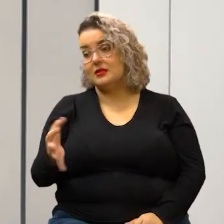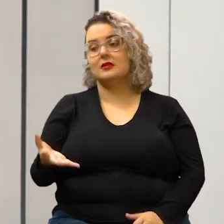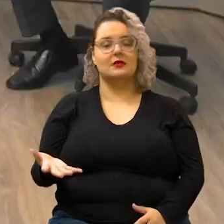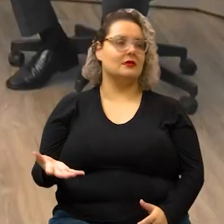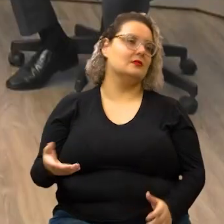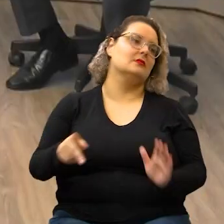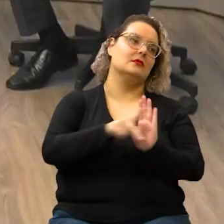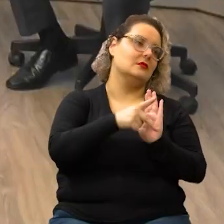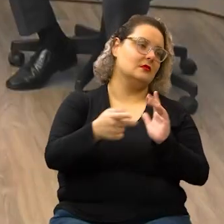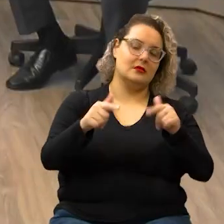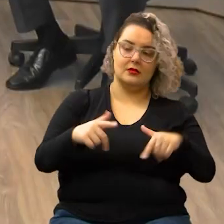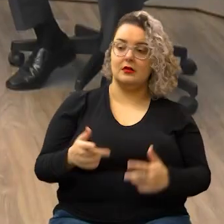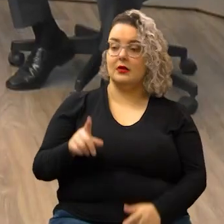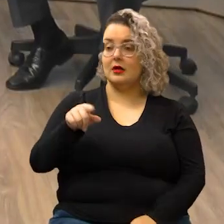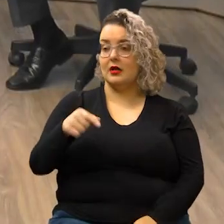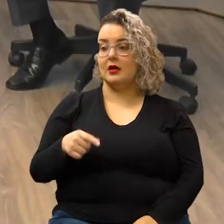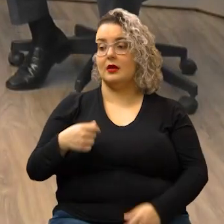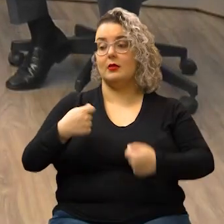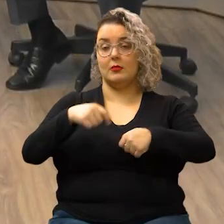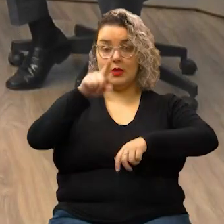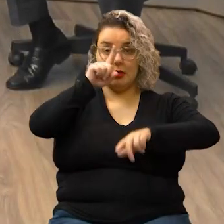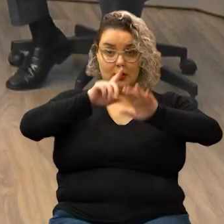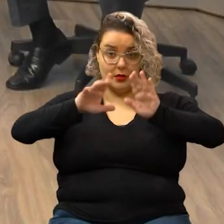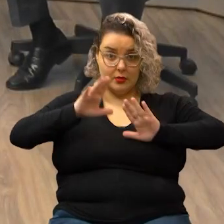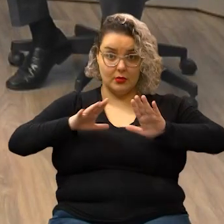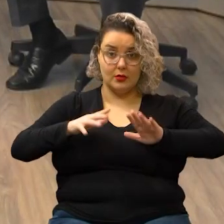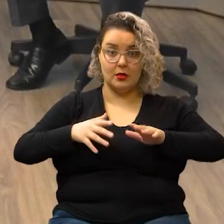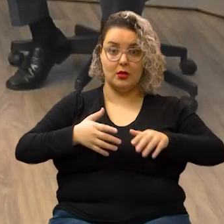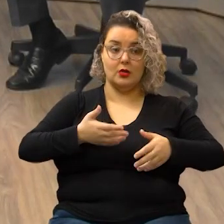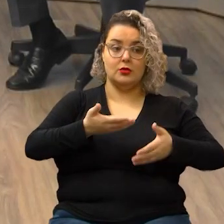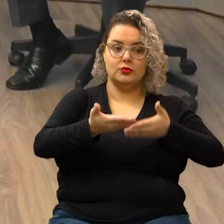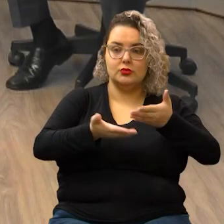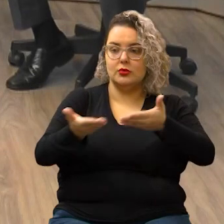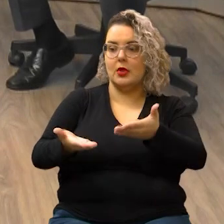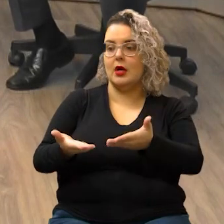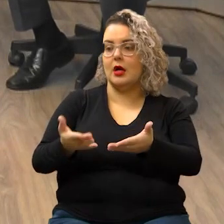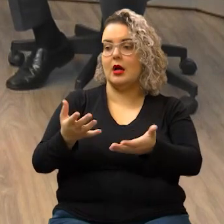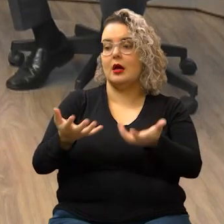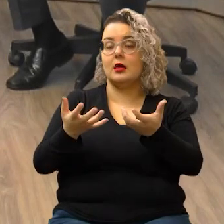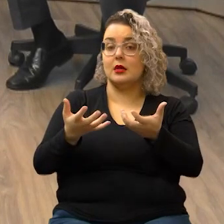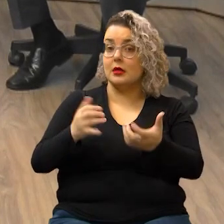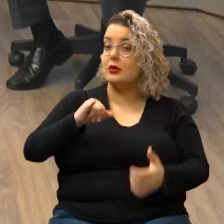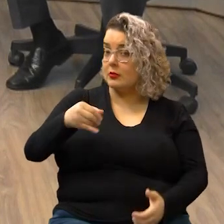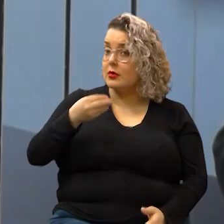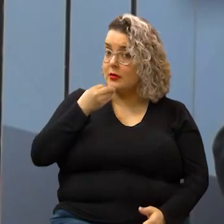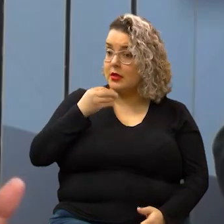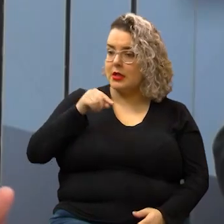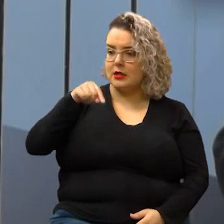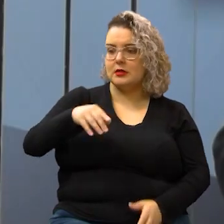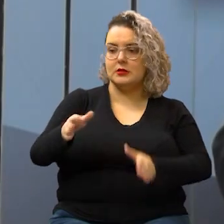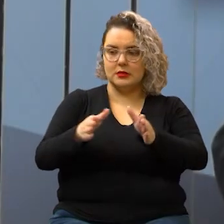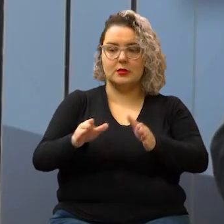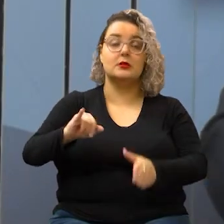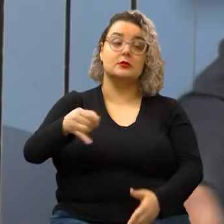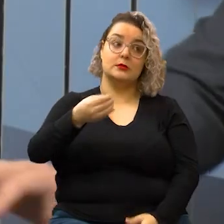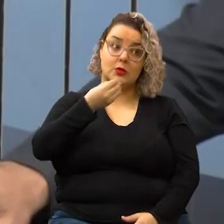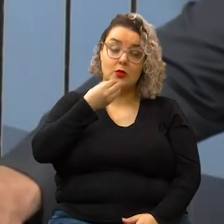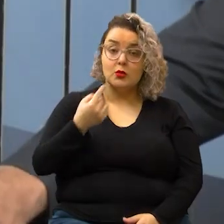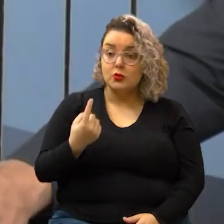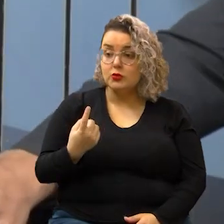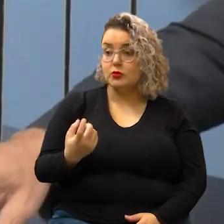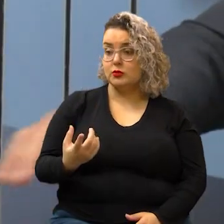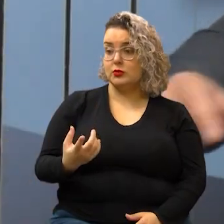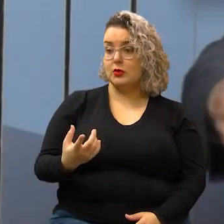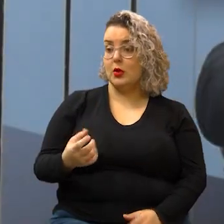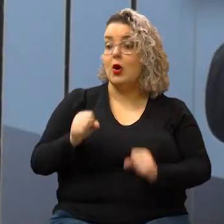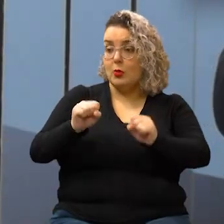a esse lugar, É né? preciso ter muito cuidado na abordagem, de fato. Agora eu queria aproveitar essa oportunidade única, né, de Posso estar só